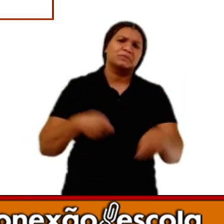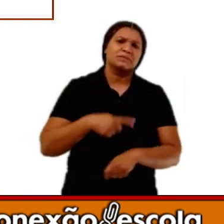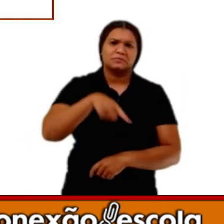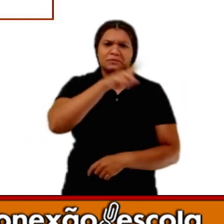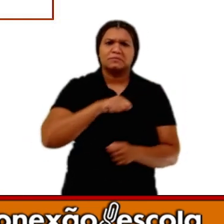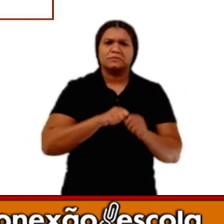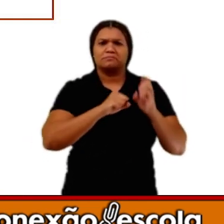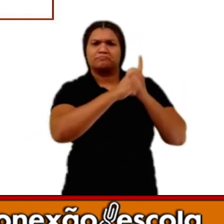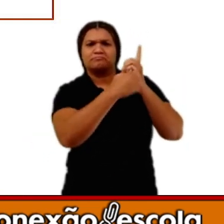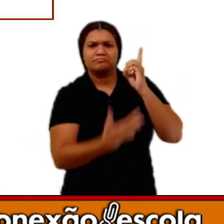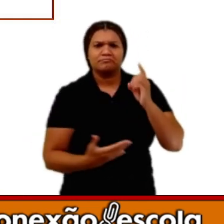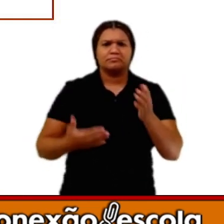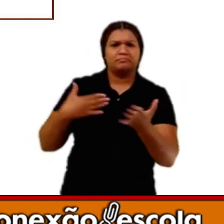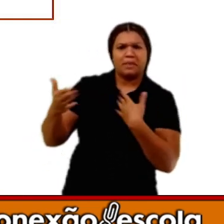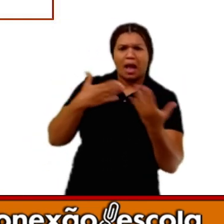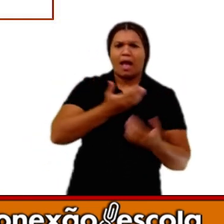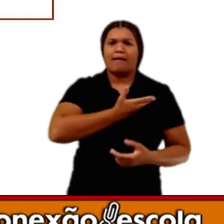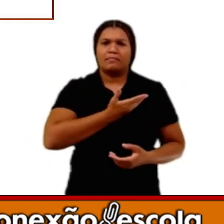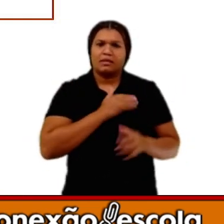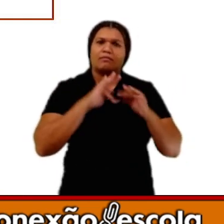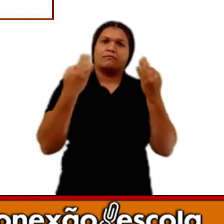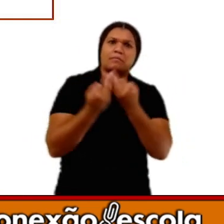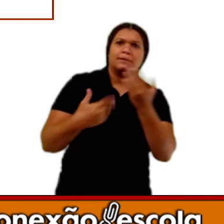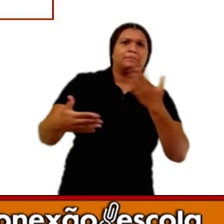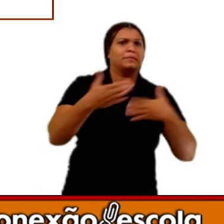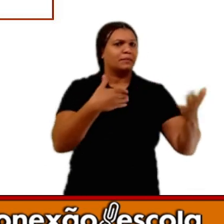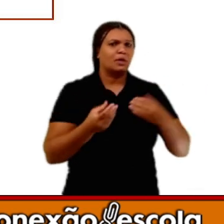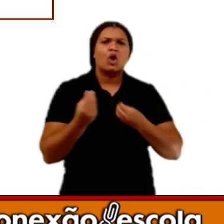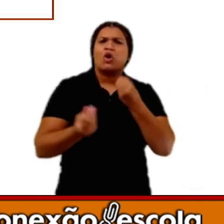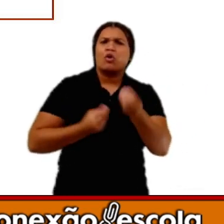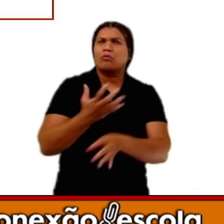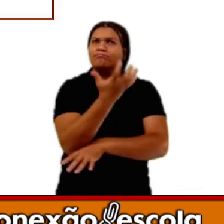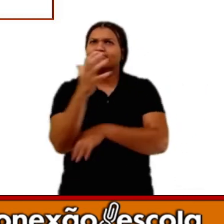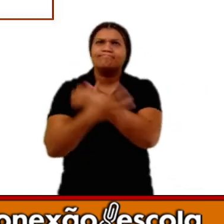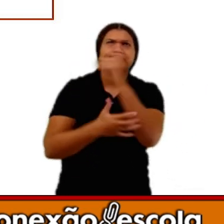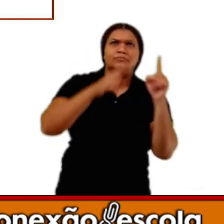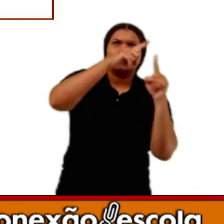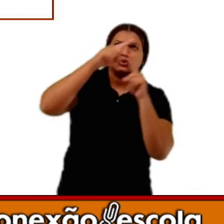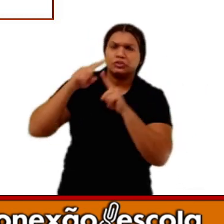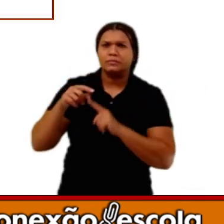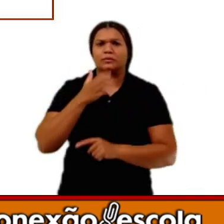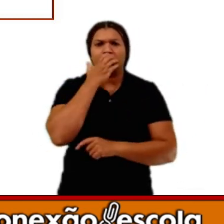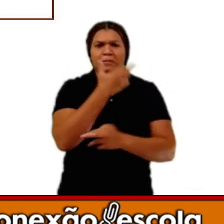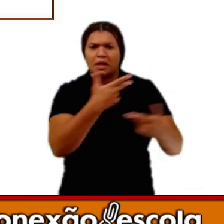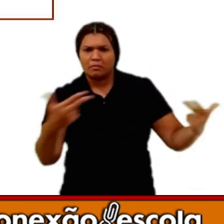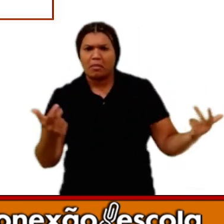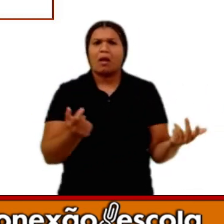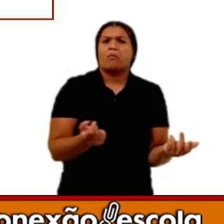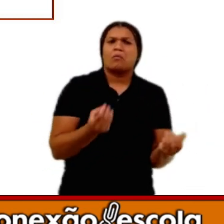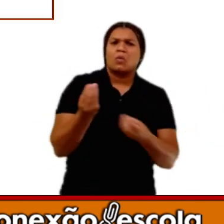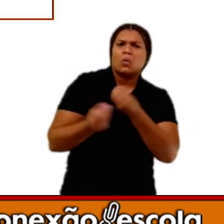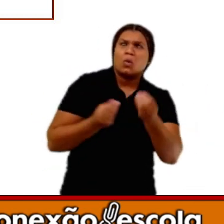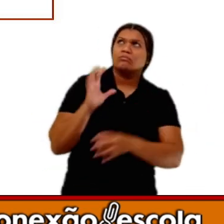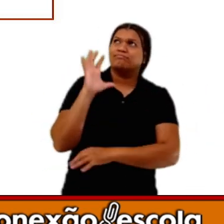converse com seus colegas, converse com seus familiares, como seria a vegetação, a fauna, a flora, a hidrografia,